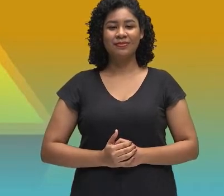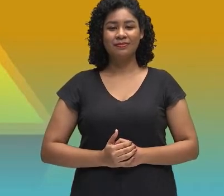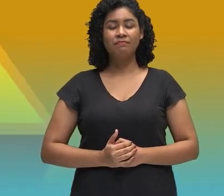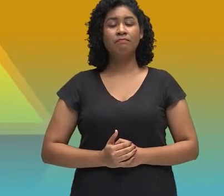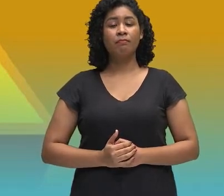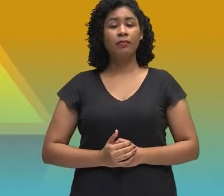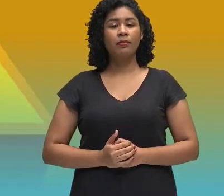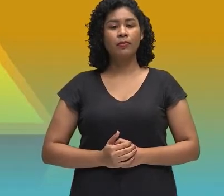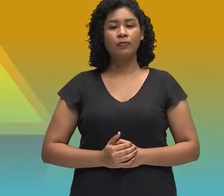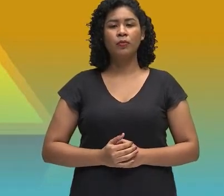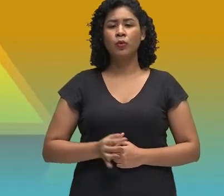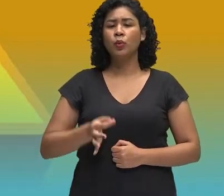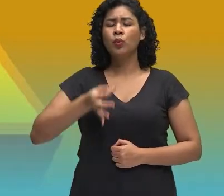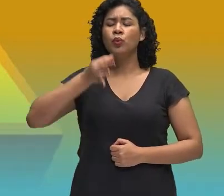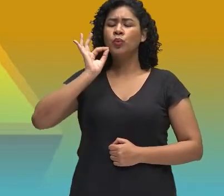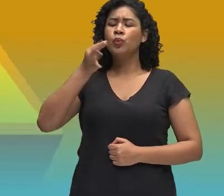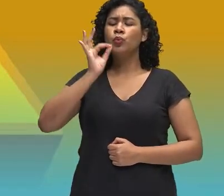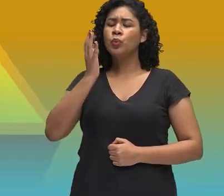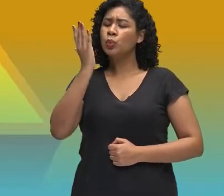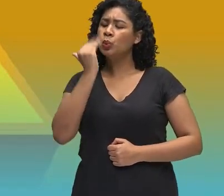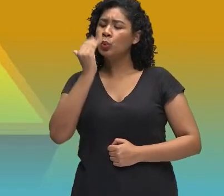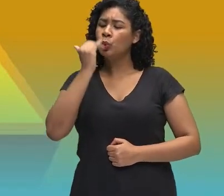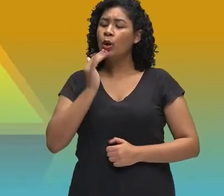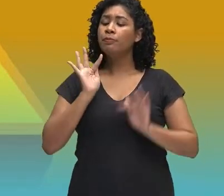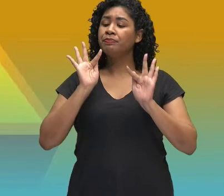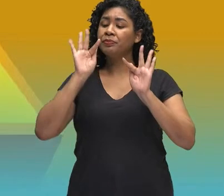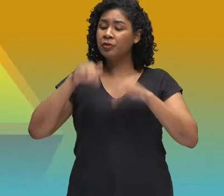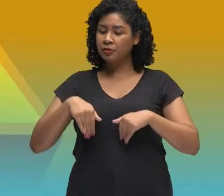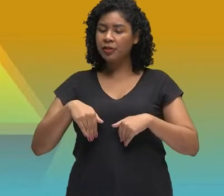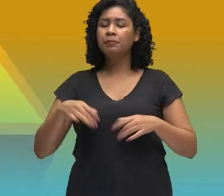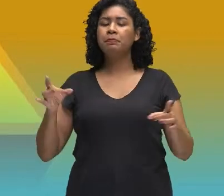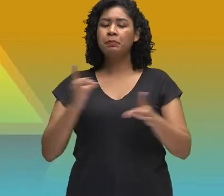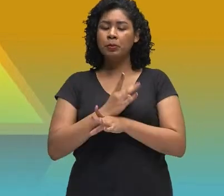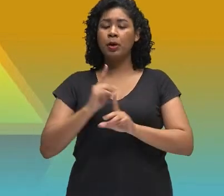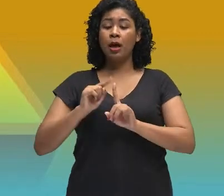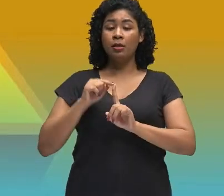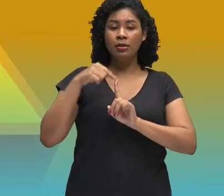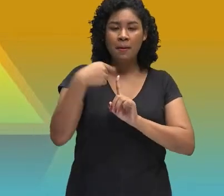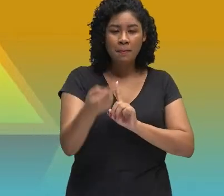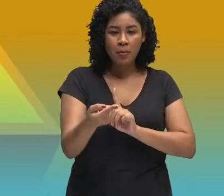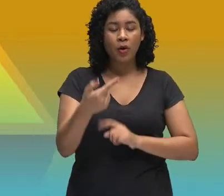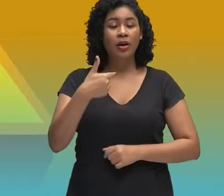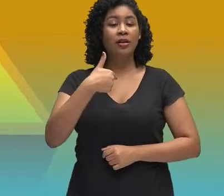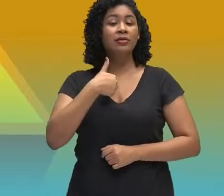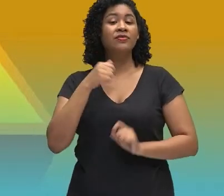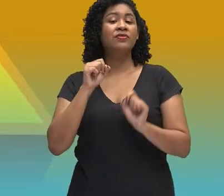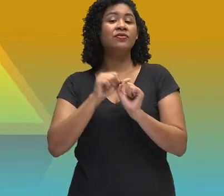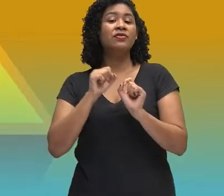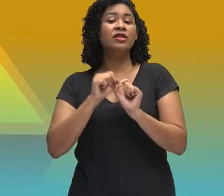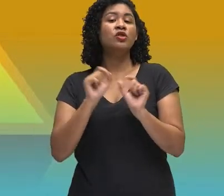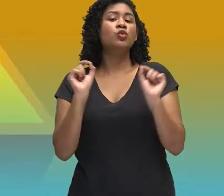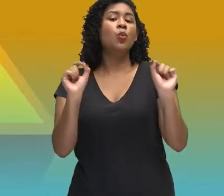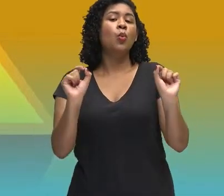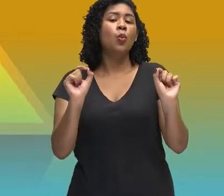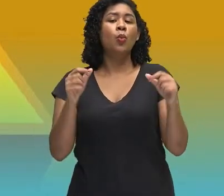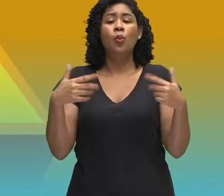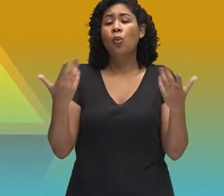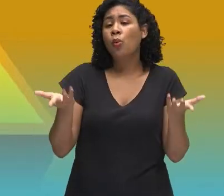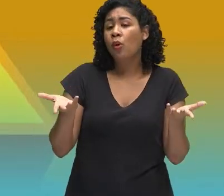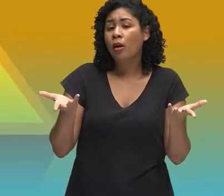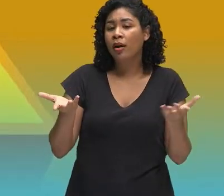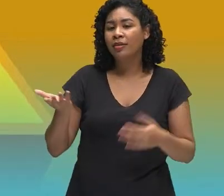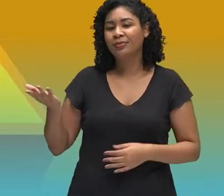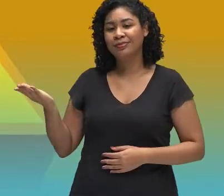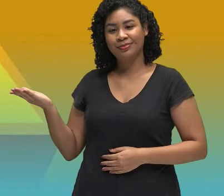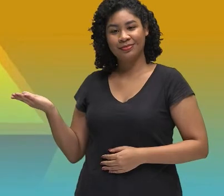disso, né? Depois do café da manhã dela, o que ela fez? I did all my